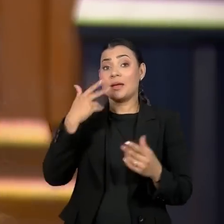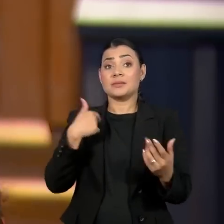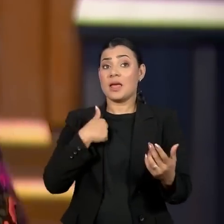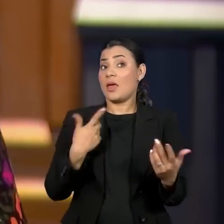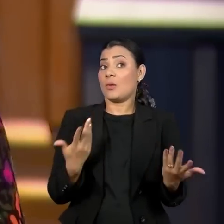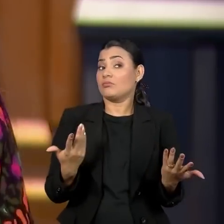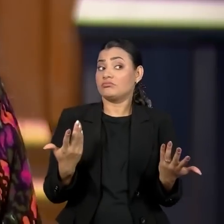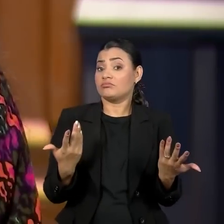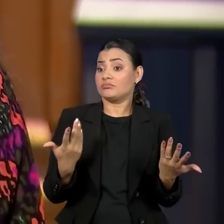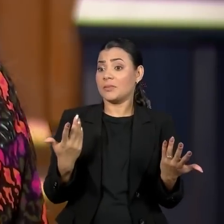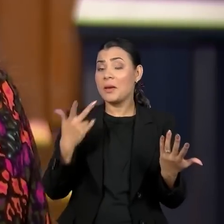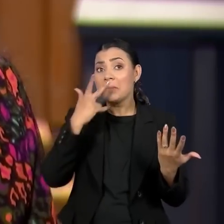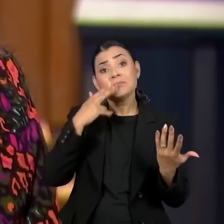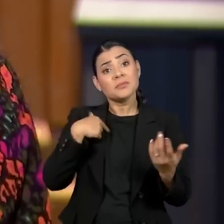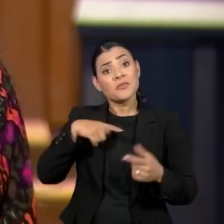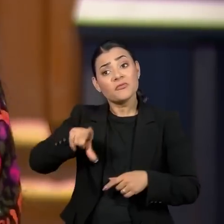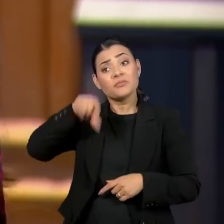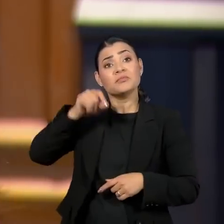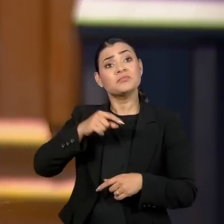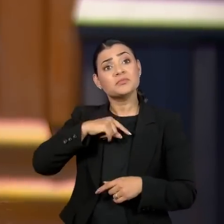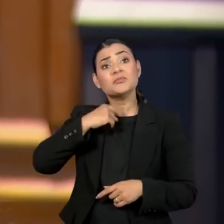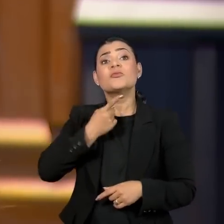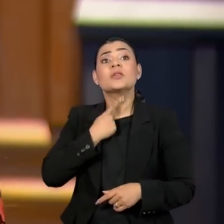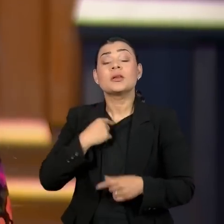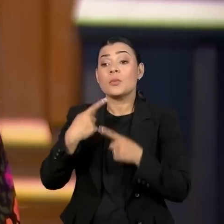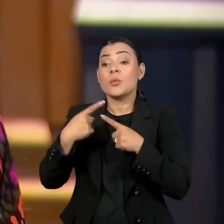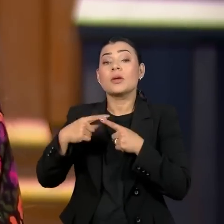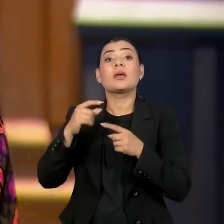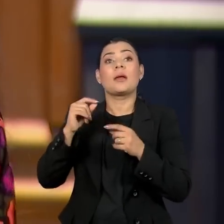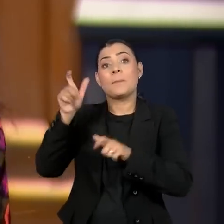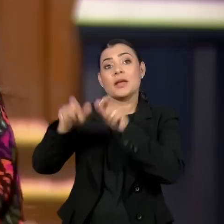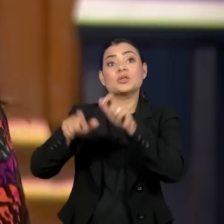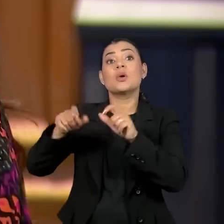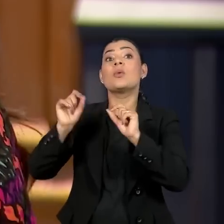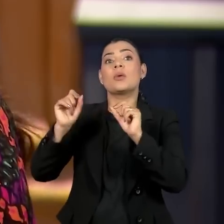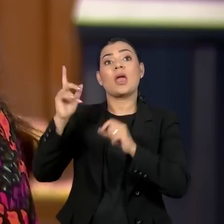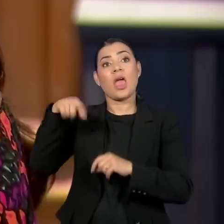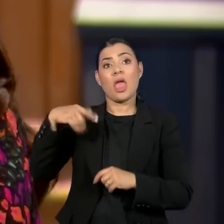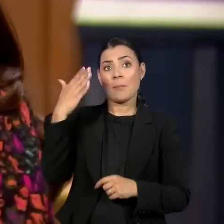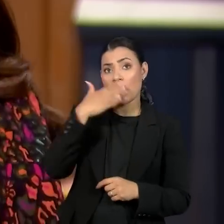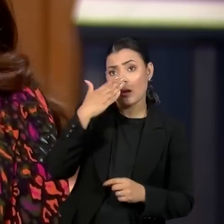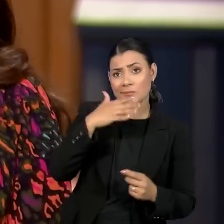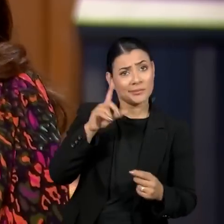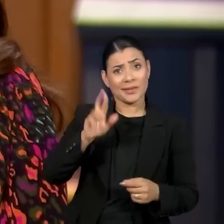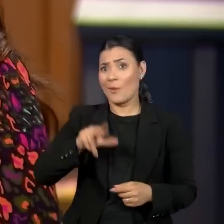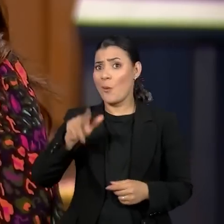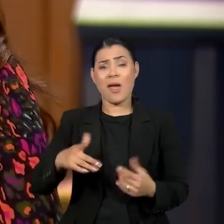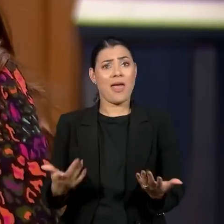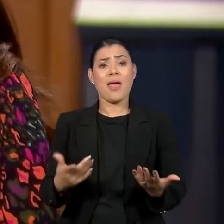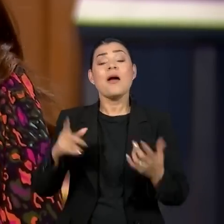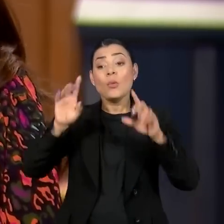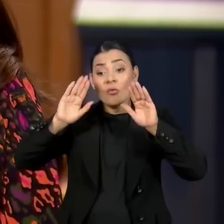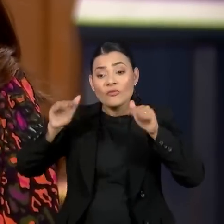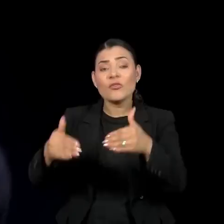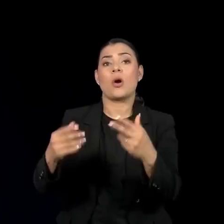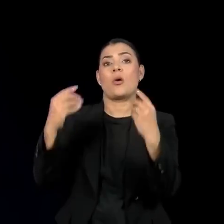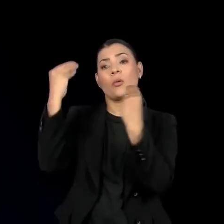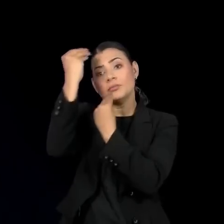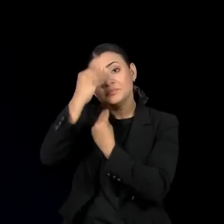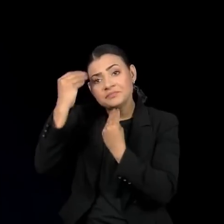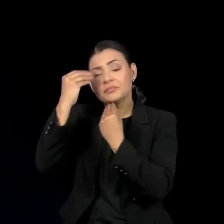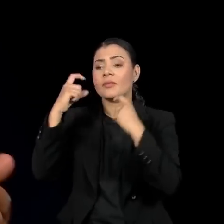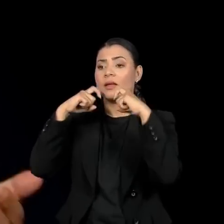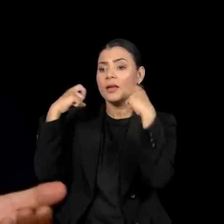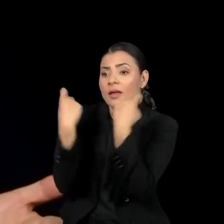algum lugar, porque a ideia das pessoas é que trabalhar com sexualidade é fazer programa, por exemplo. É sempre essa... Ou é